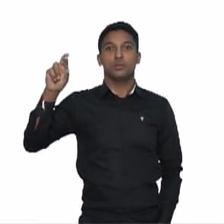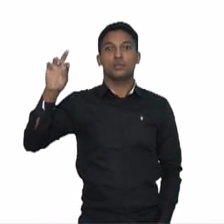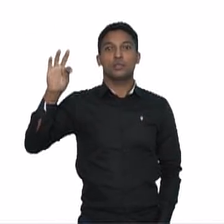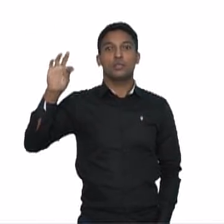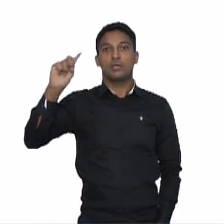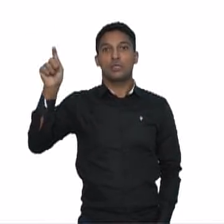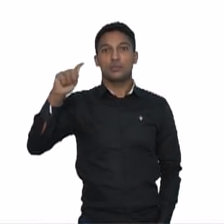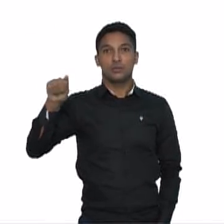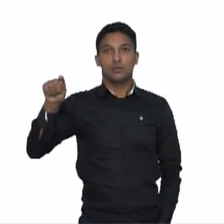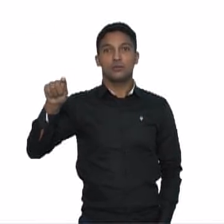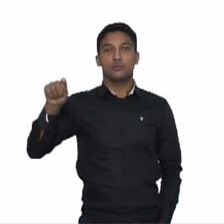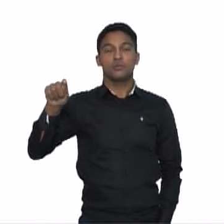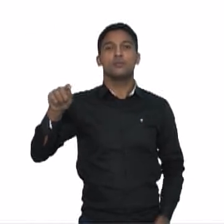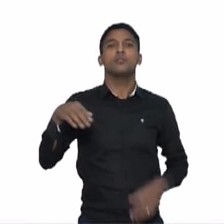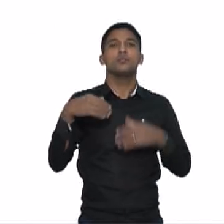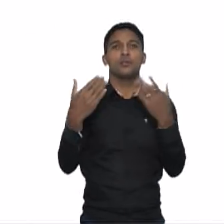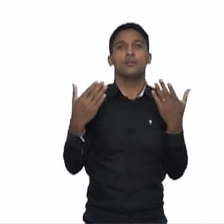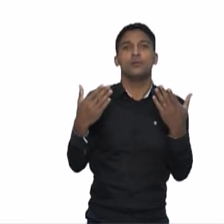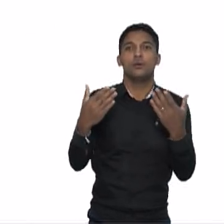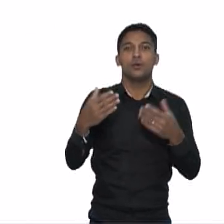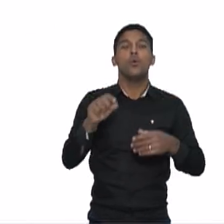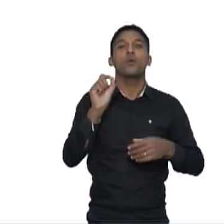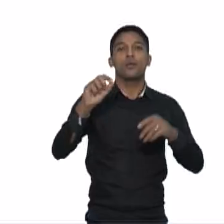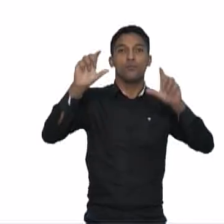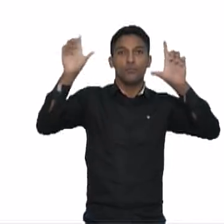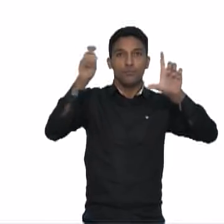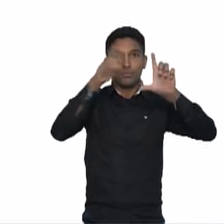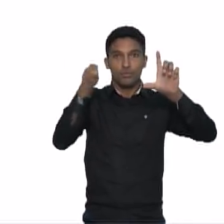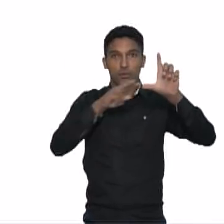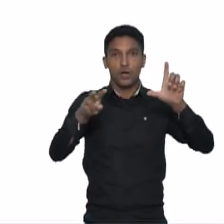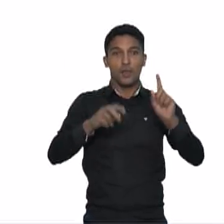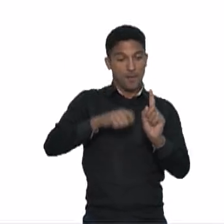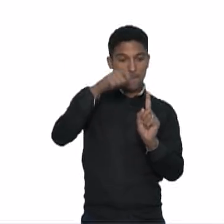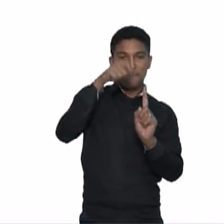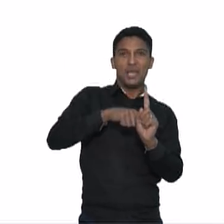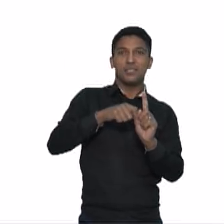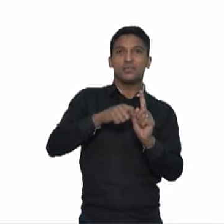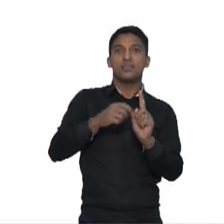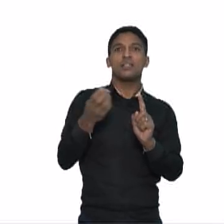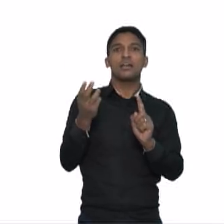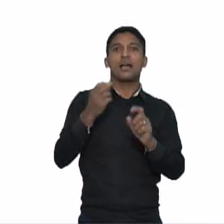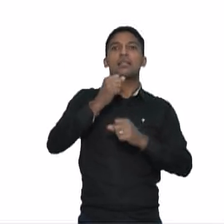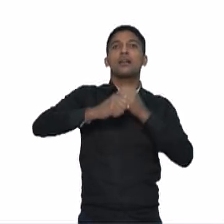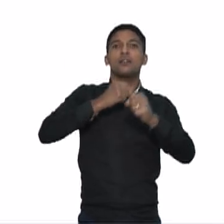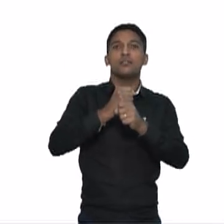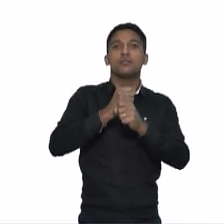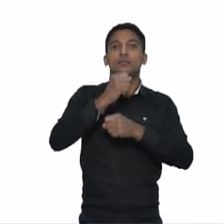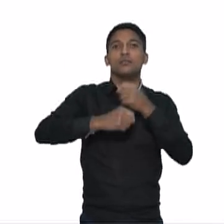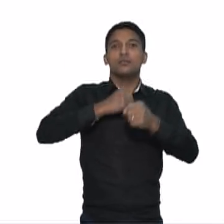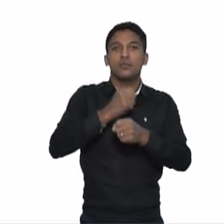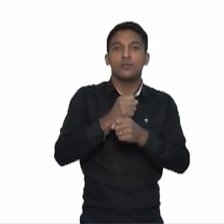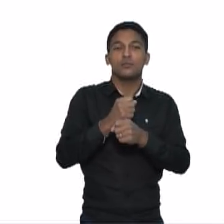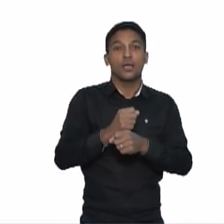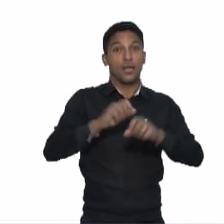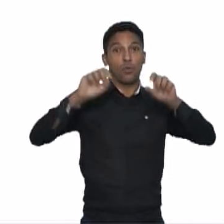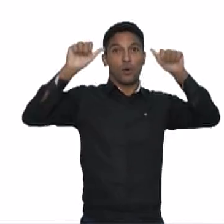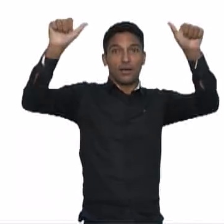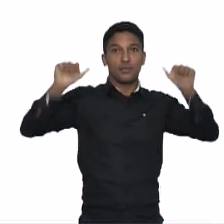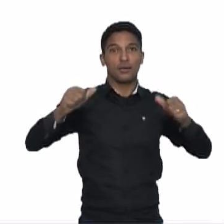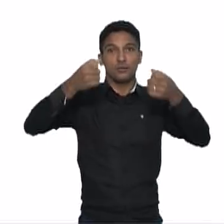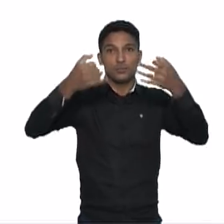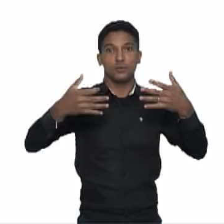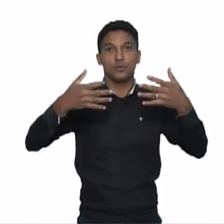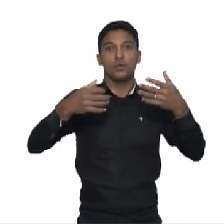ano, organizações de todo mundo ligadas aos direitos humanos, à internet, à educação,